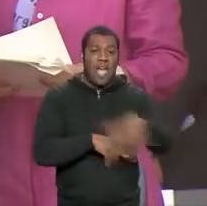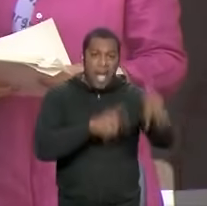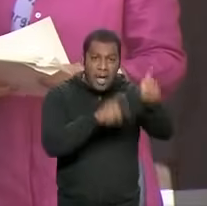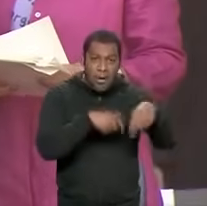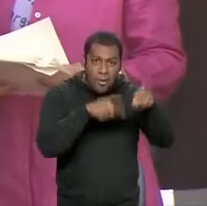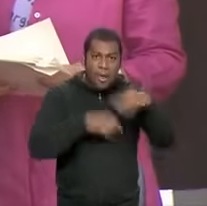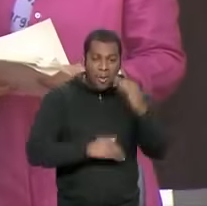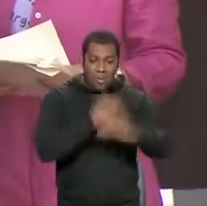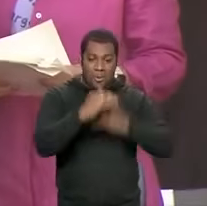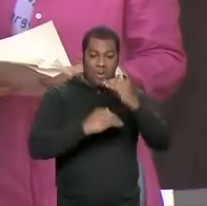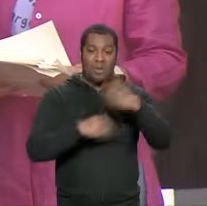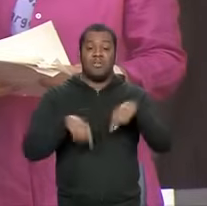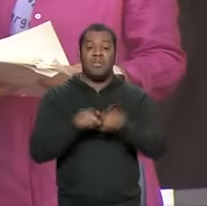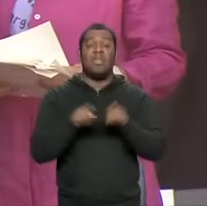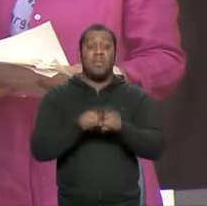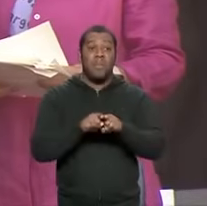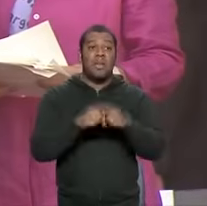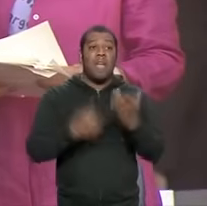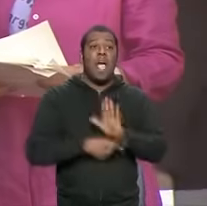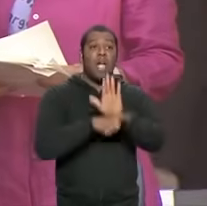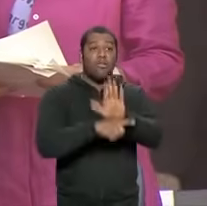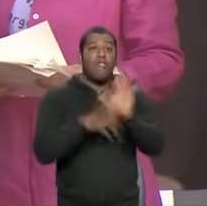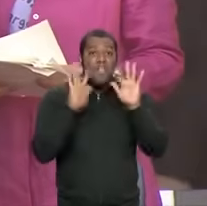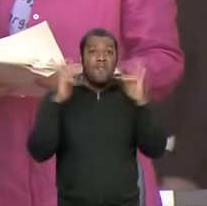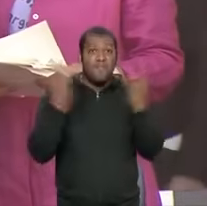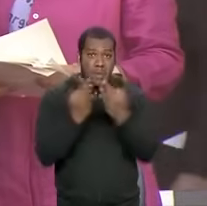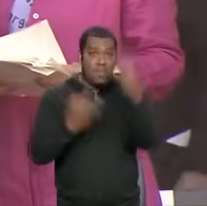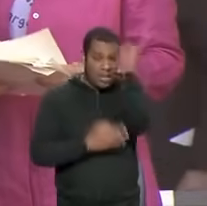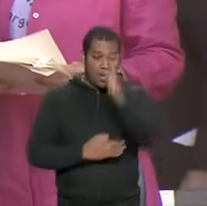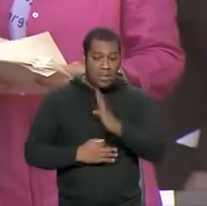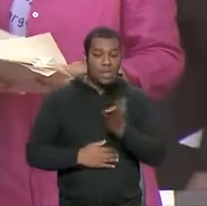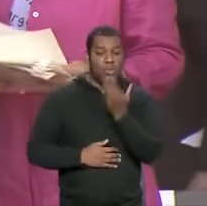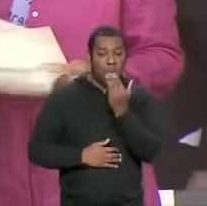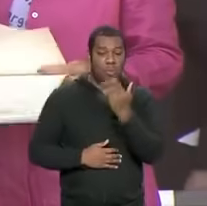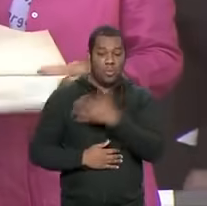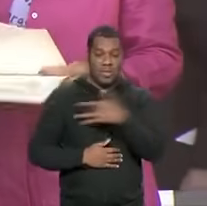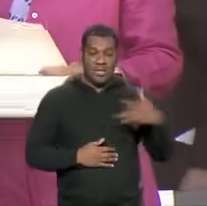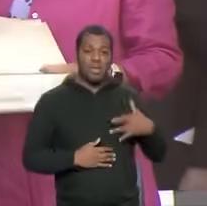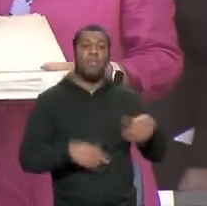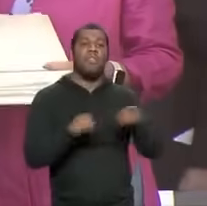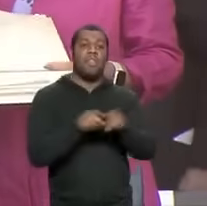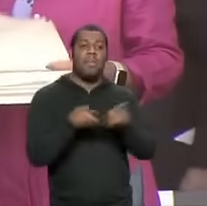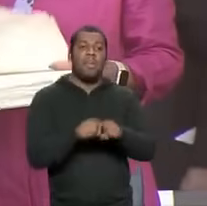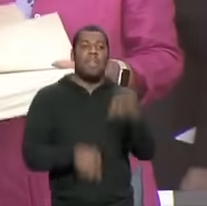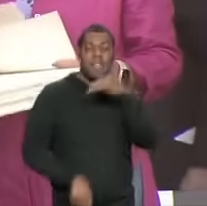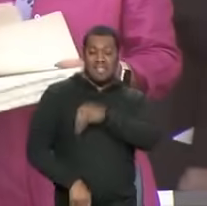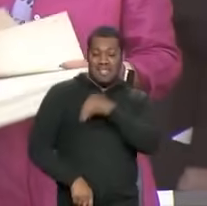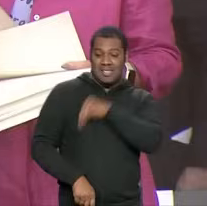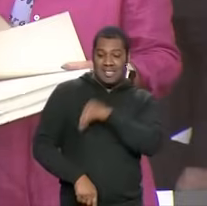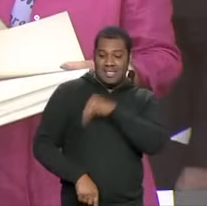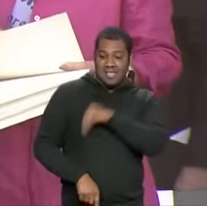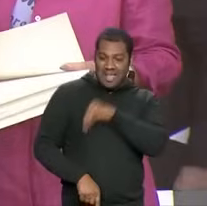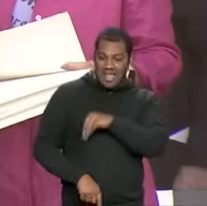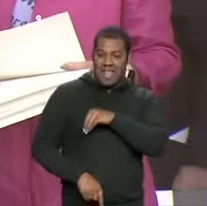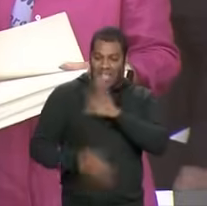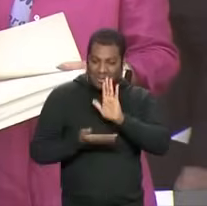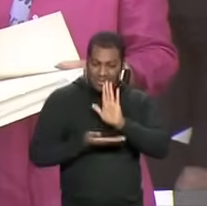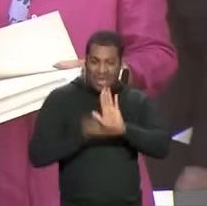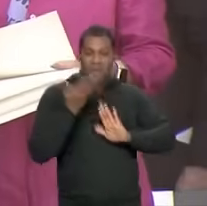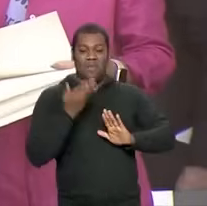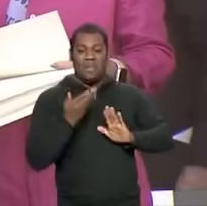levar alimento mais saudável para a família brasileira e gerar mais renda para melhorar a vida